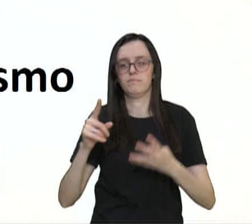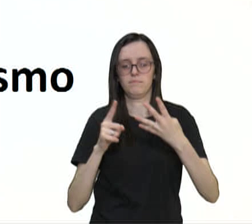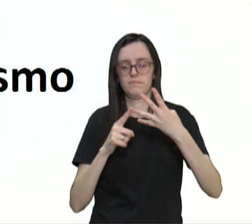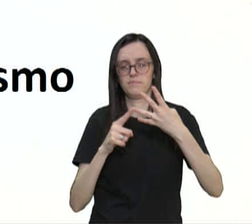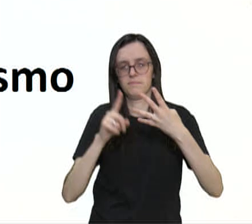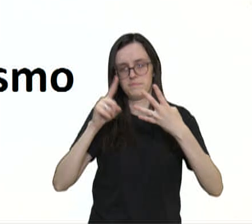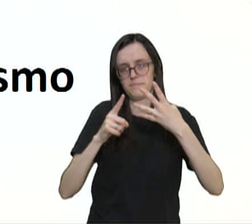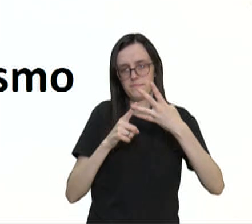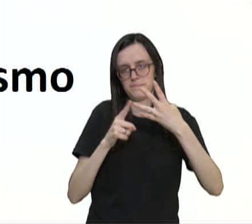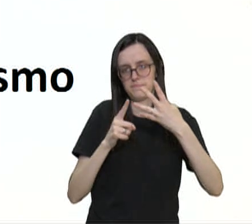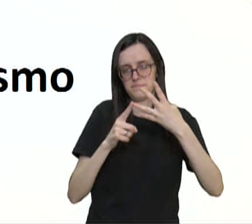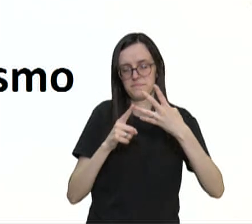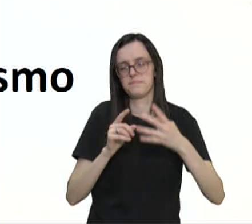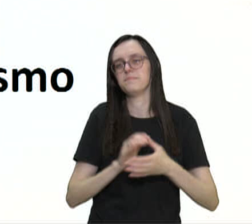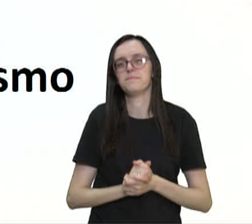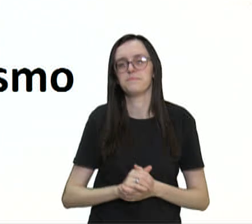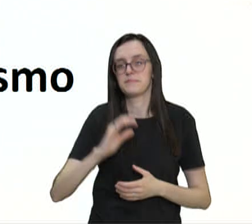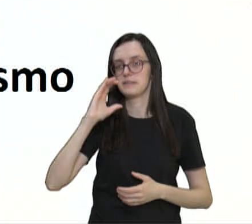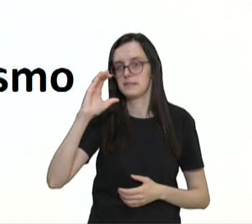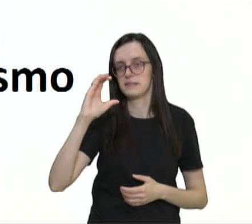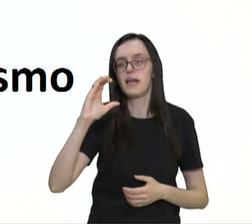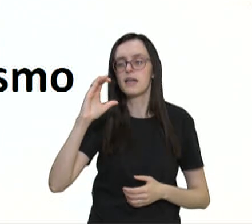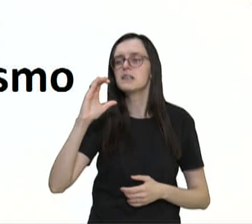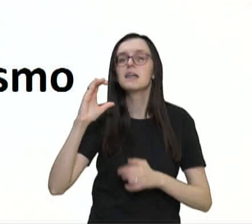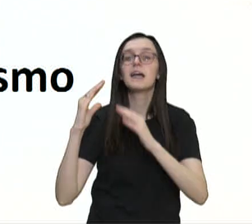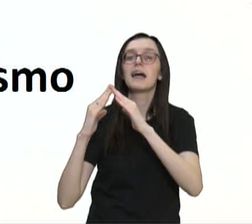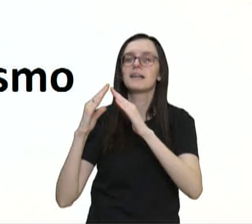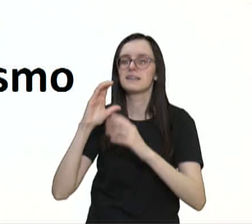a letra C de casa.